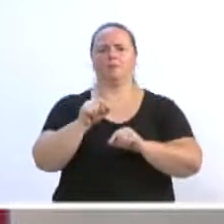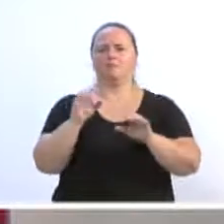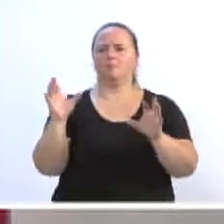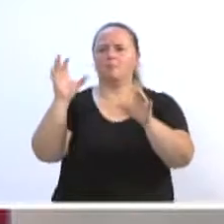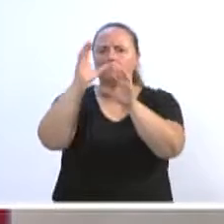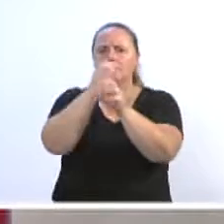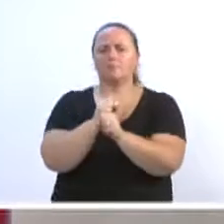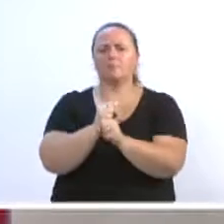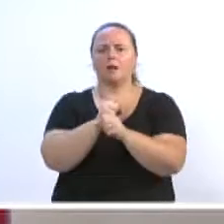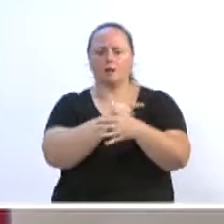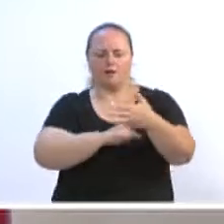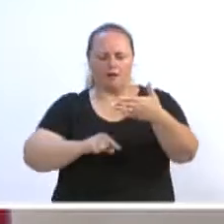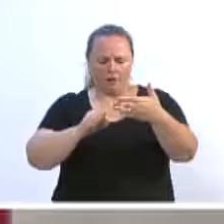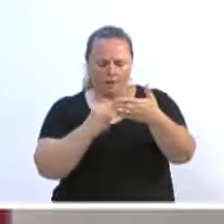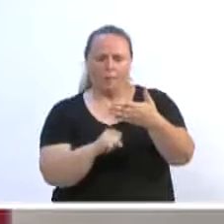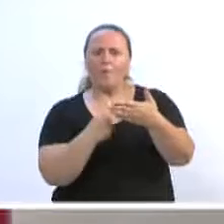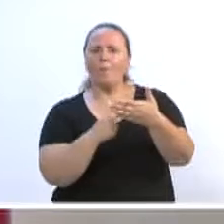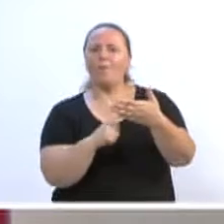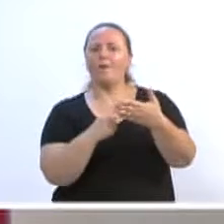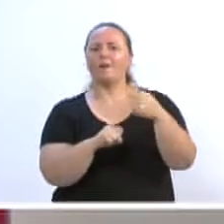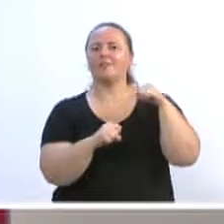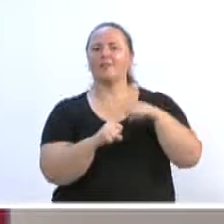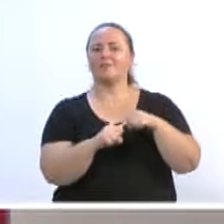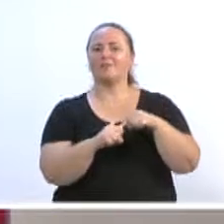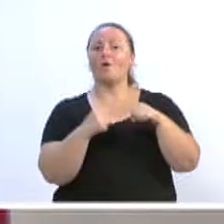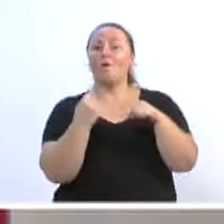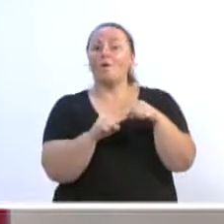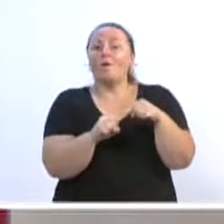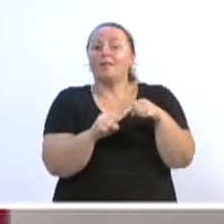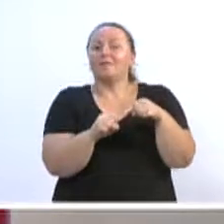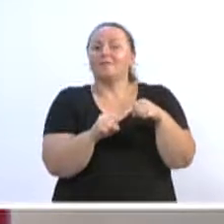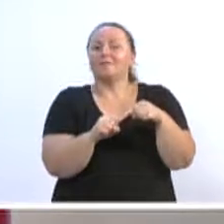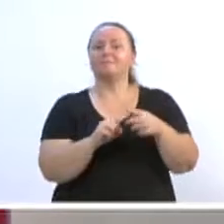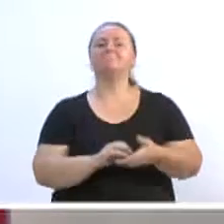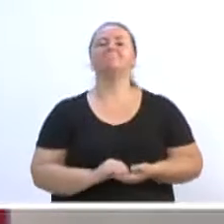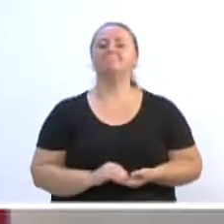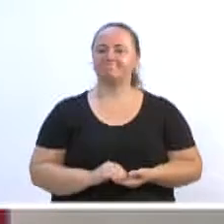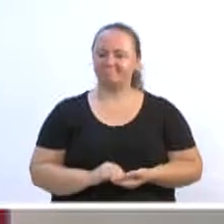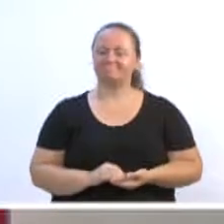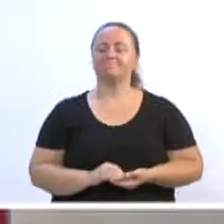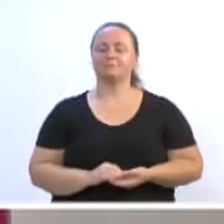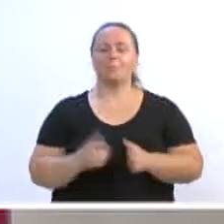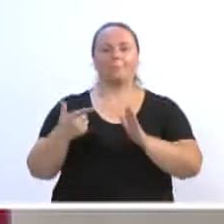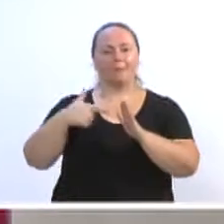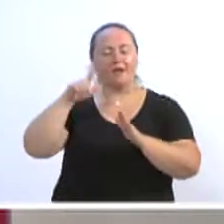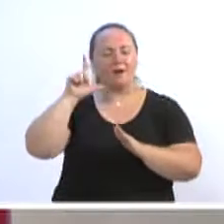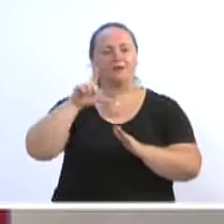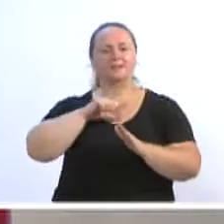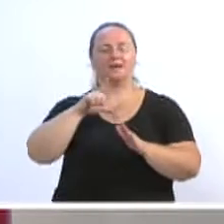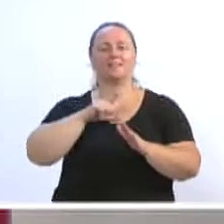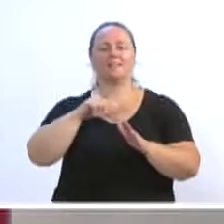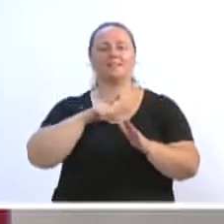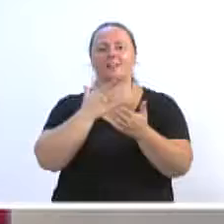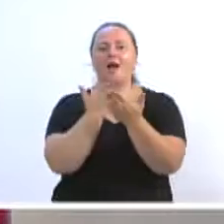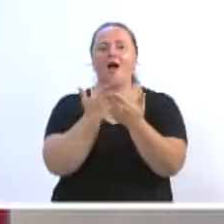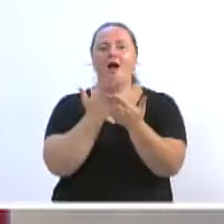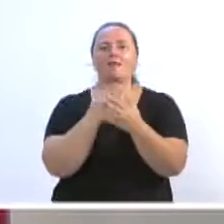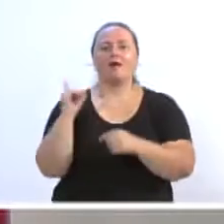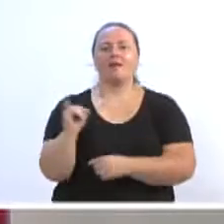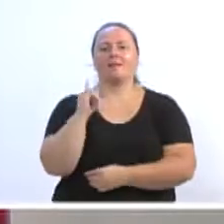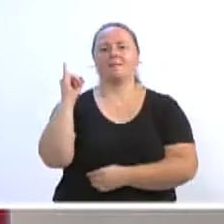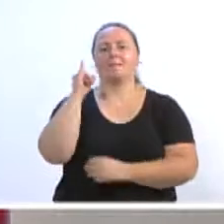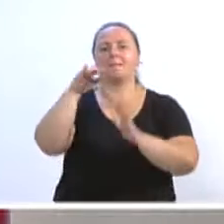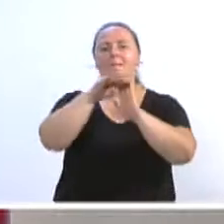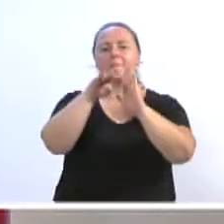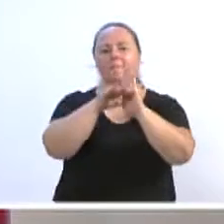8ª cidade a mais gerar empregos. E ontem nós tivemos mais uma aula magna do programa Entra 21. E eu acredito que